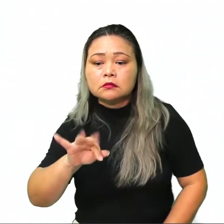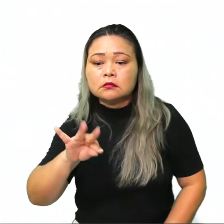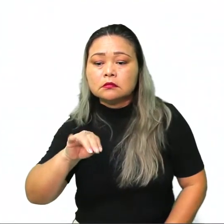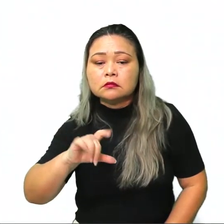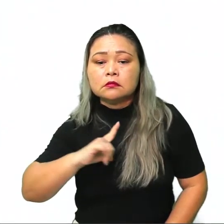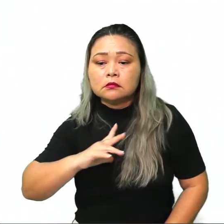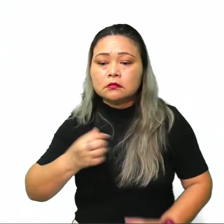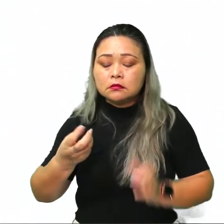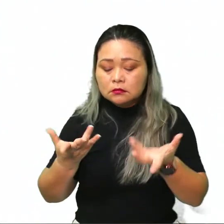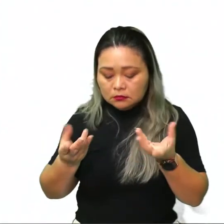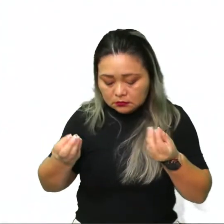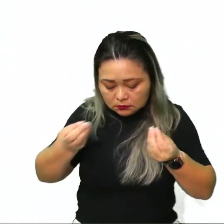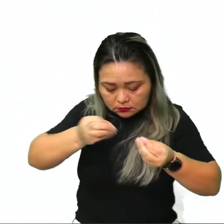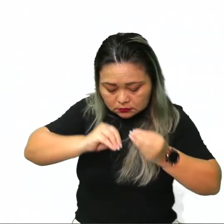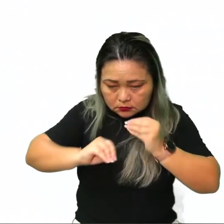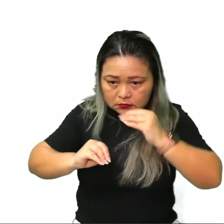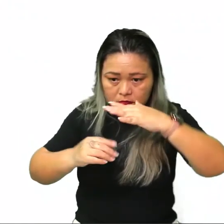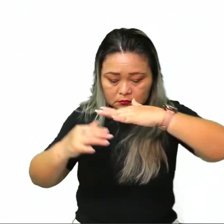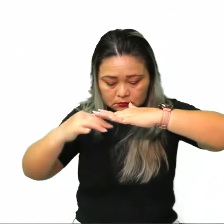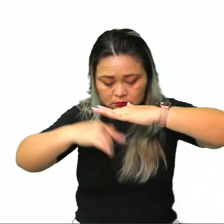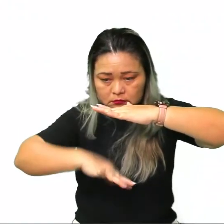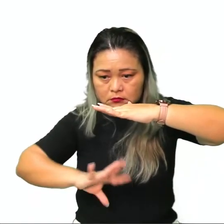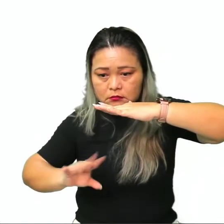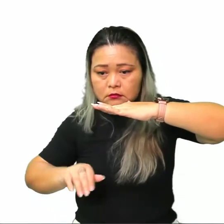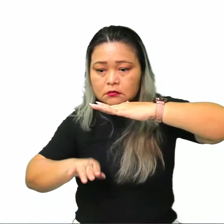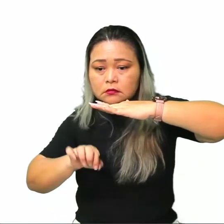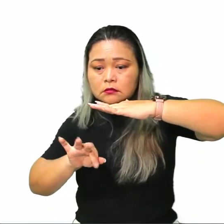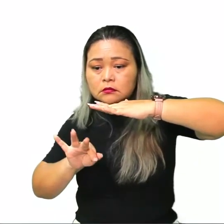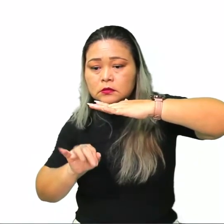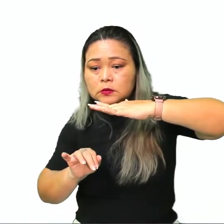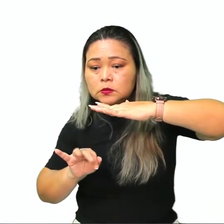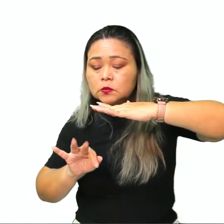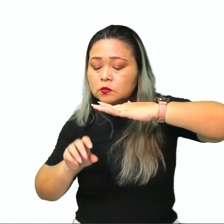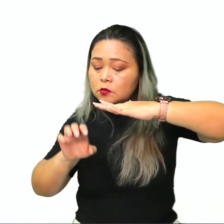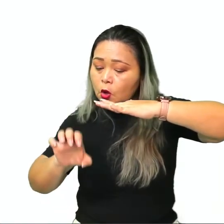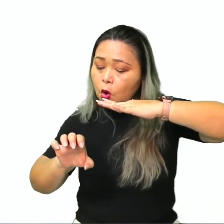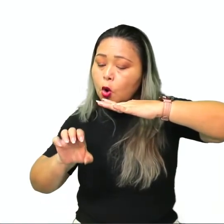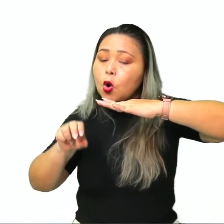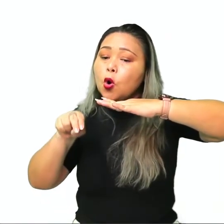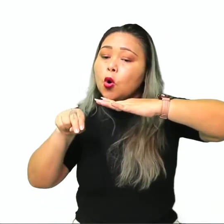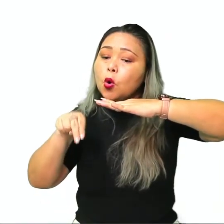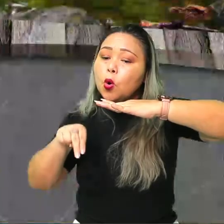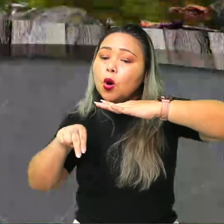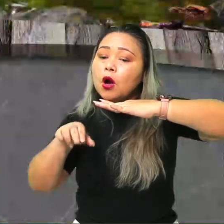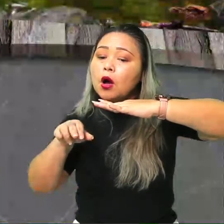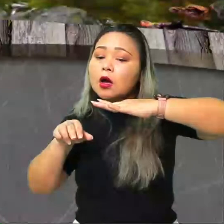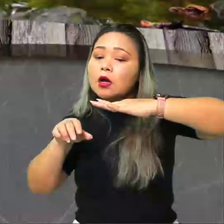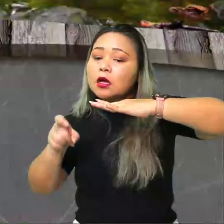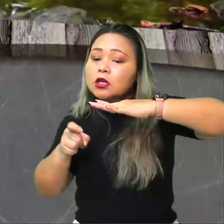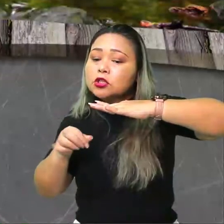As bactérias extremófilas utilizando aí o enxofre, né? Utilizando o